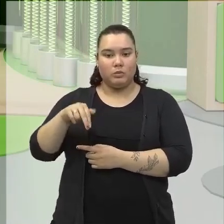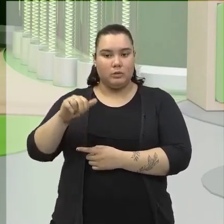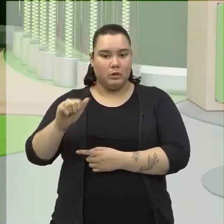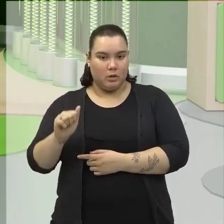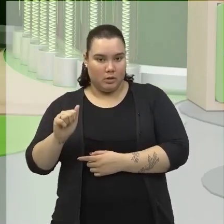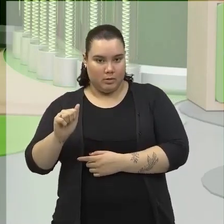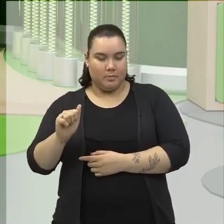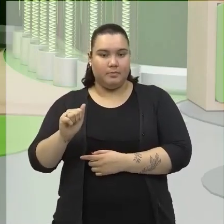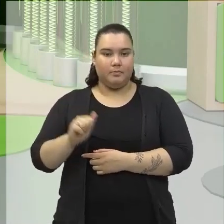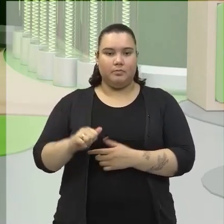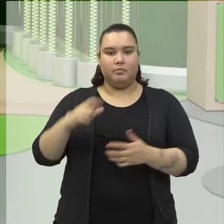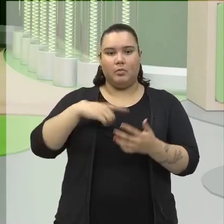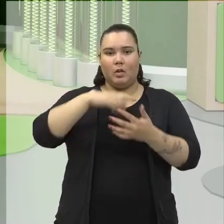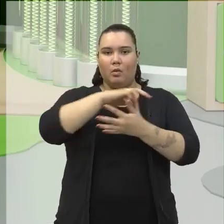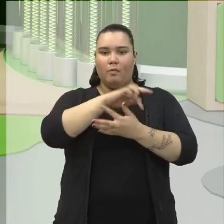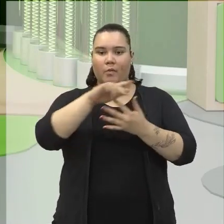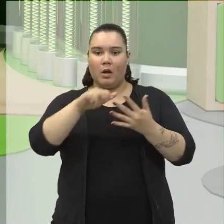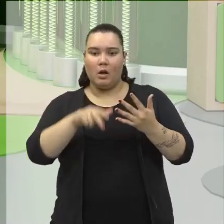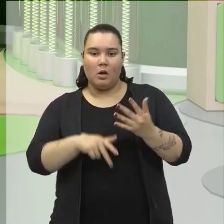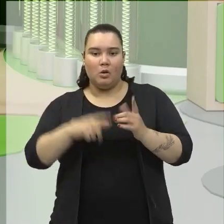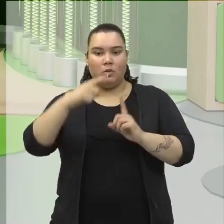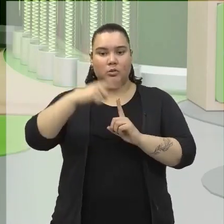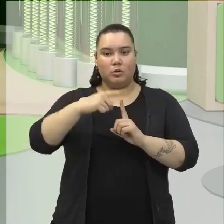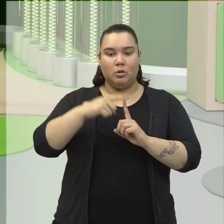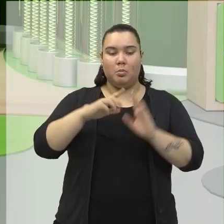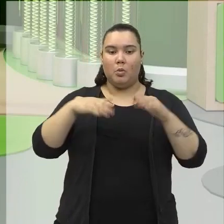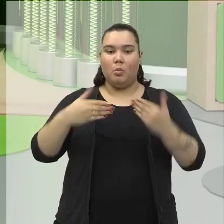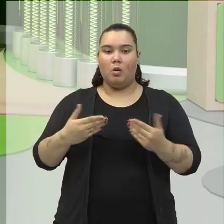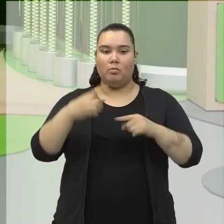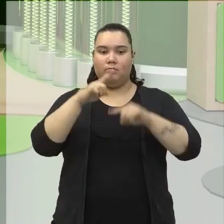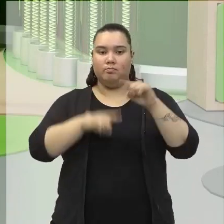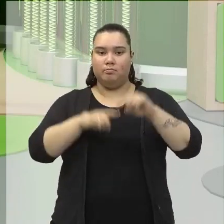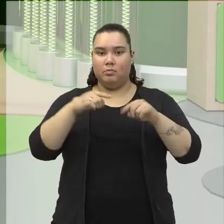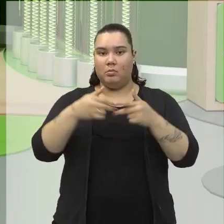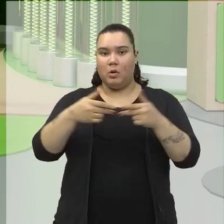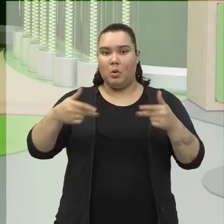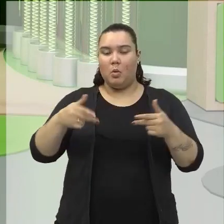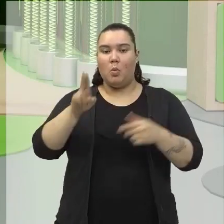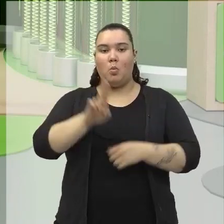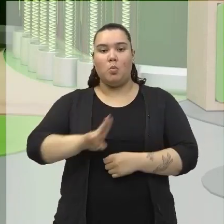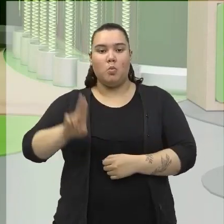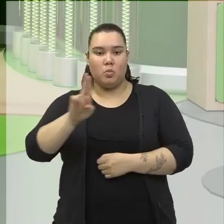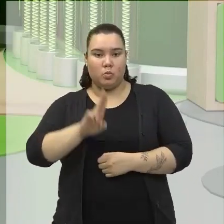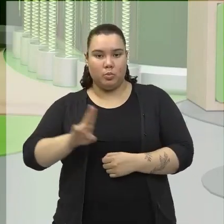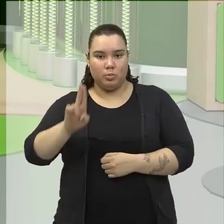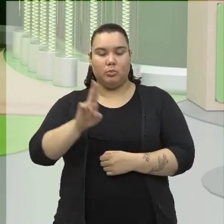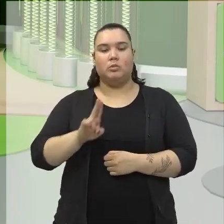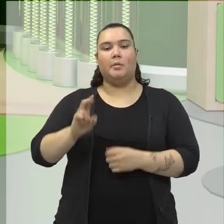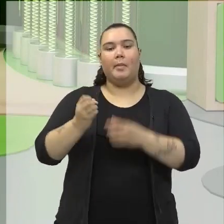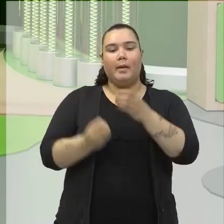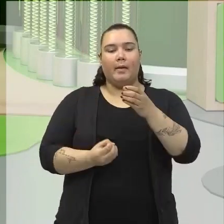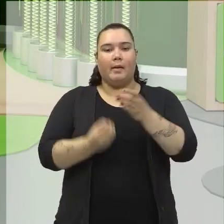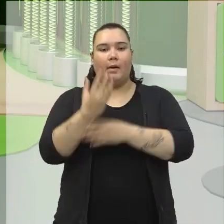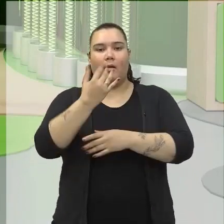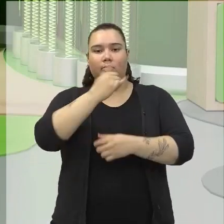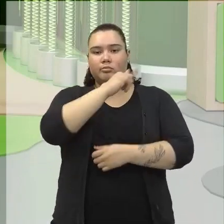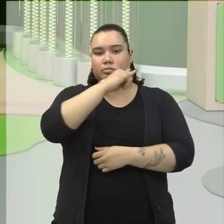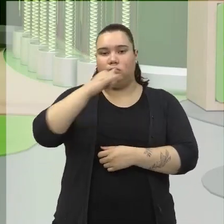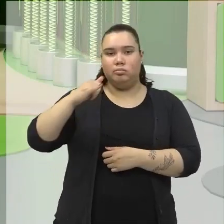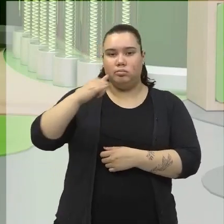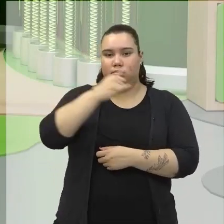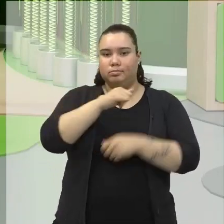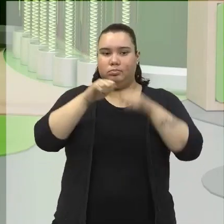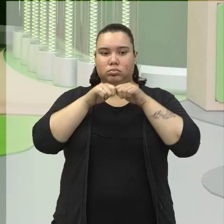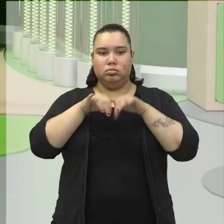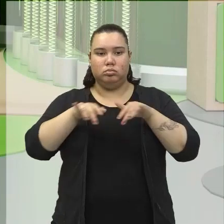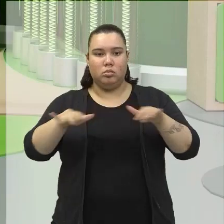vai observar aí quais são os tipos, qual a matéria-prima que elas vão utilizar para gerar energia elétrica e essa energia poder chegar aí aos